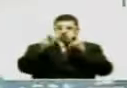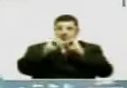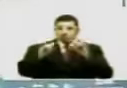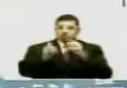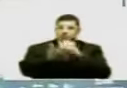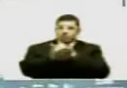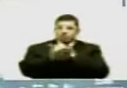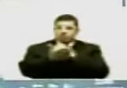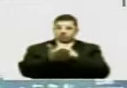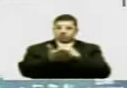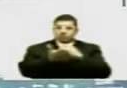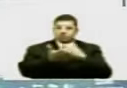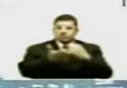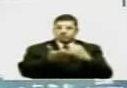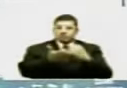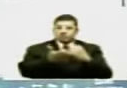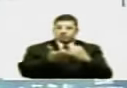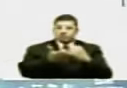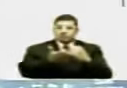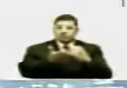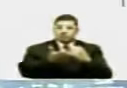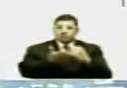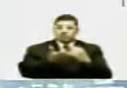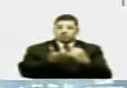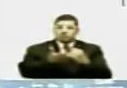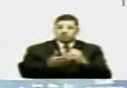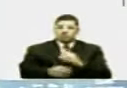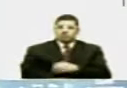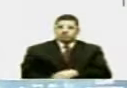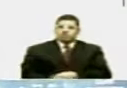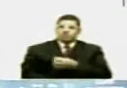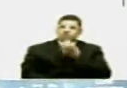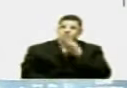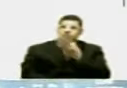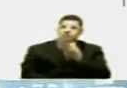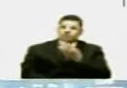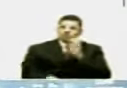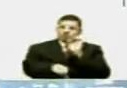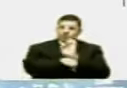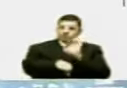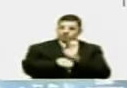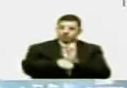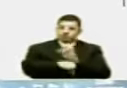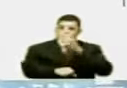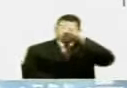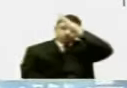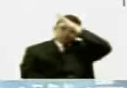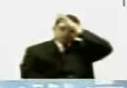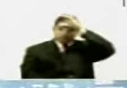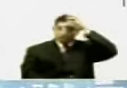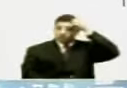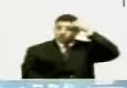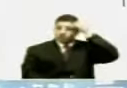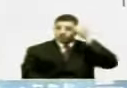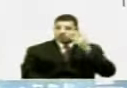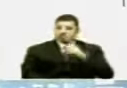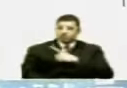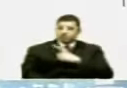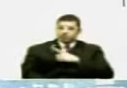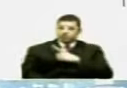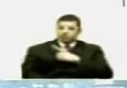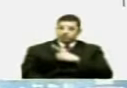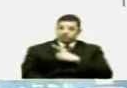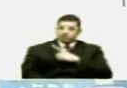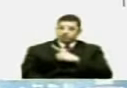Informação oficial da Gerência Nacional da Caixa Econômica Federal: o estado do Amazonas ainda